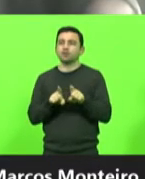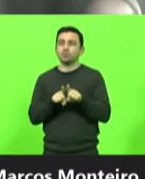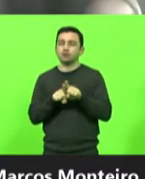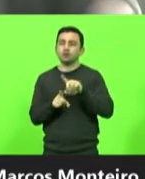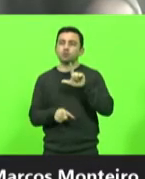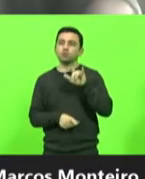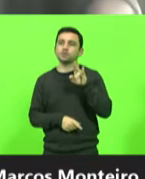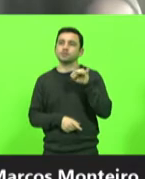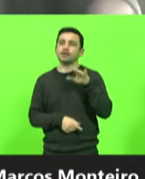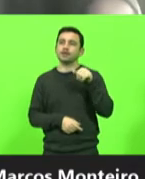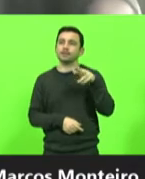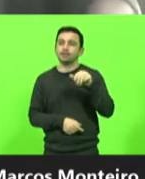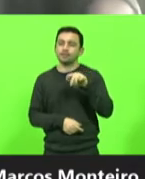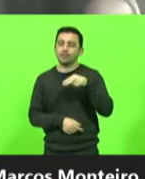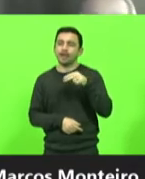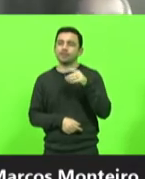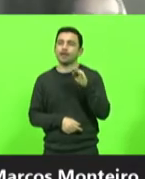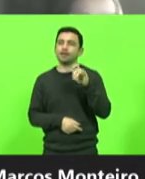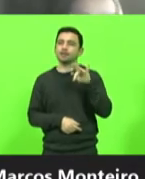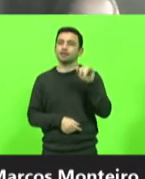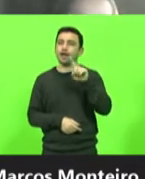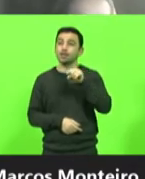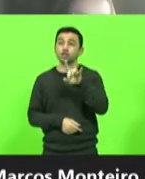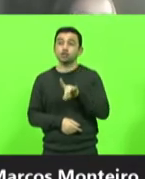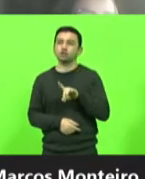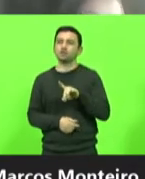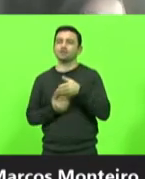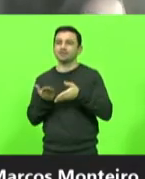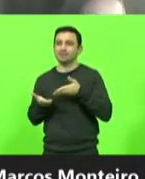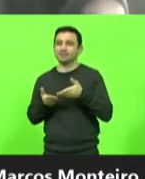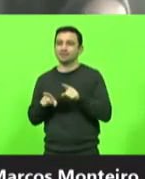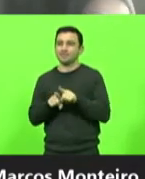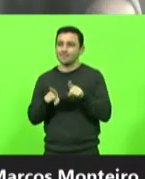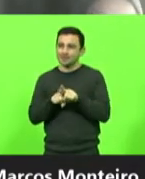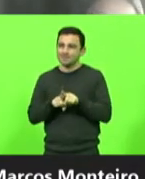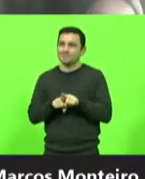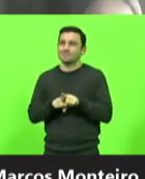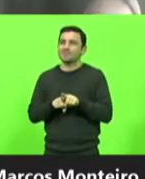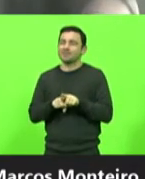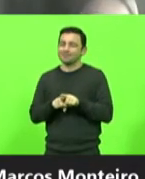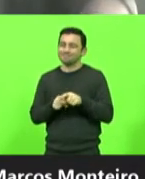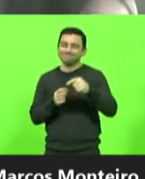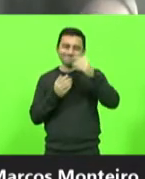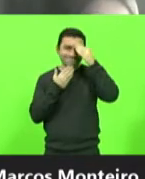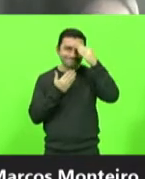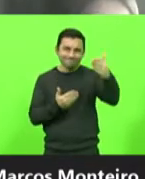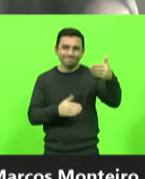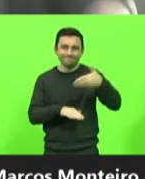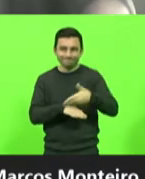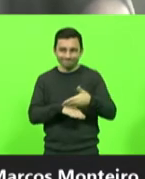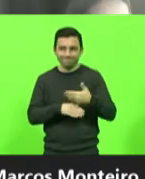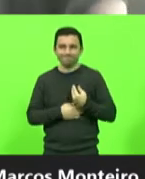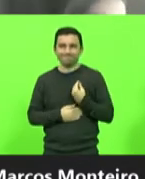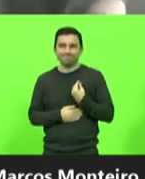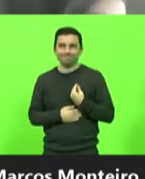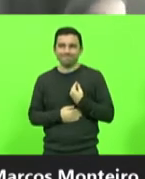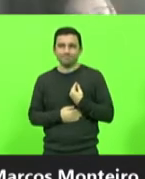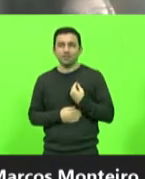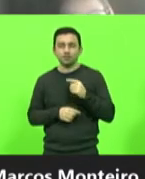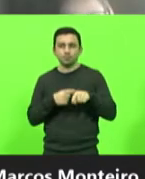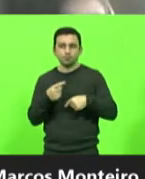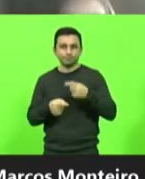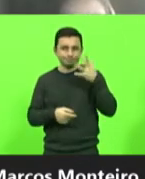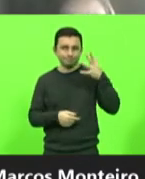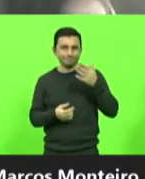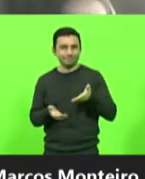Luciane Natalícia, diretora da Assistência. Agradecer a presença, eu logo vou passar em seguida a manifestação a vocês,